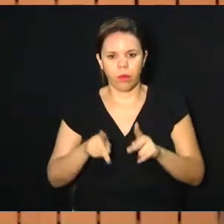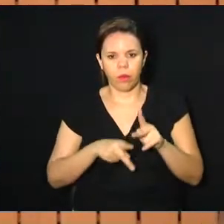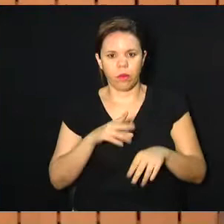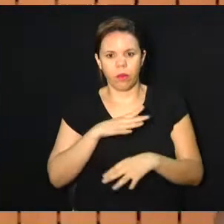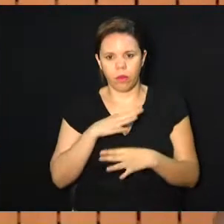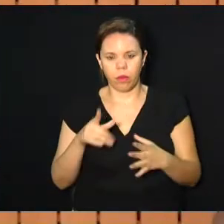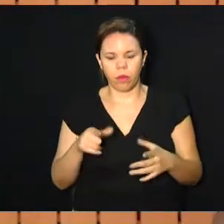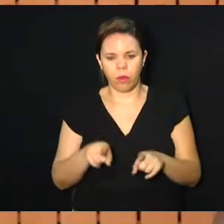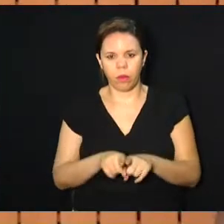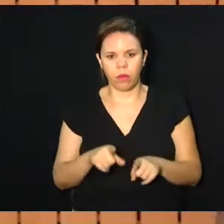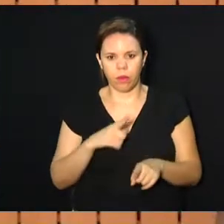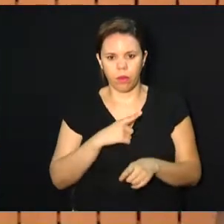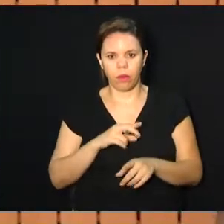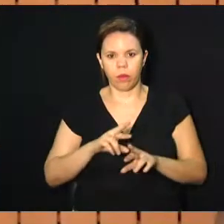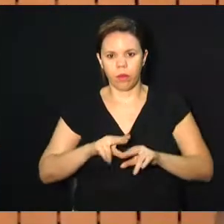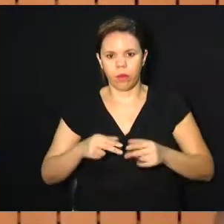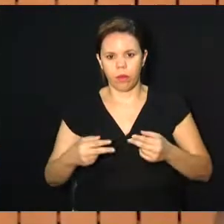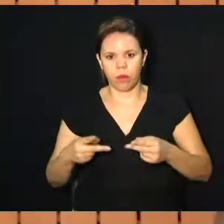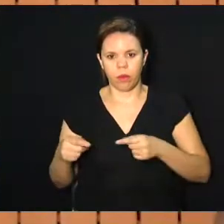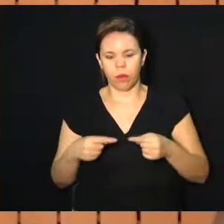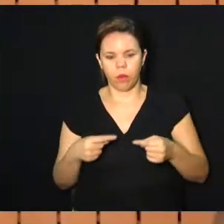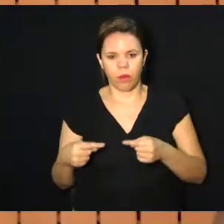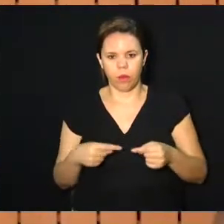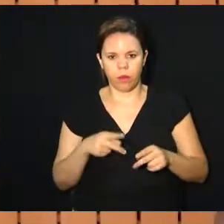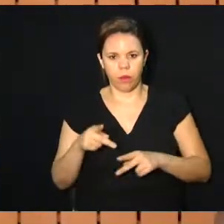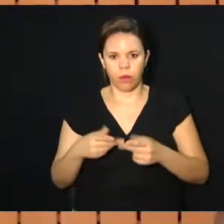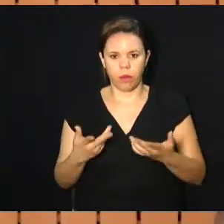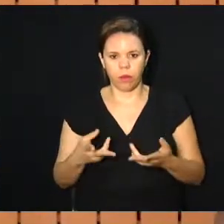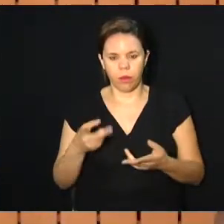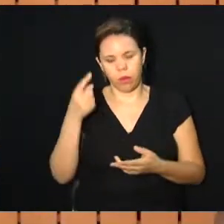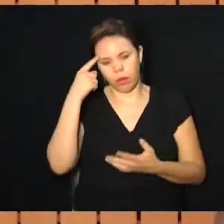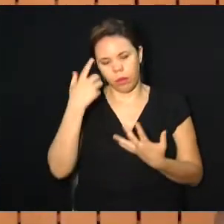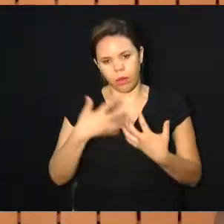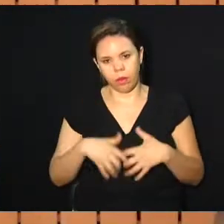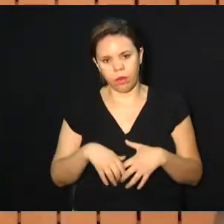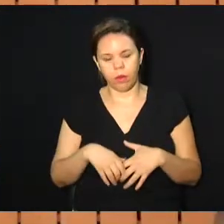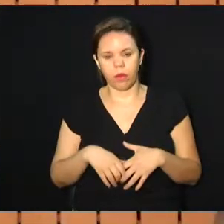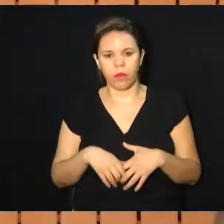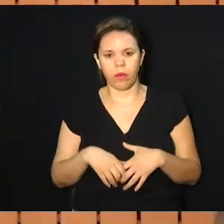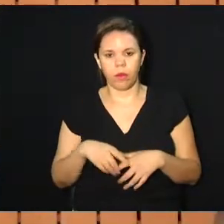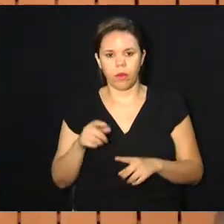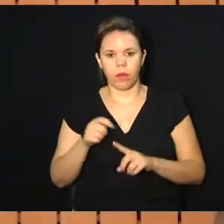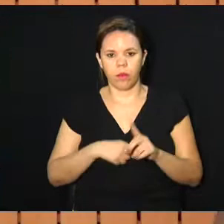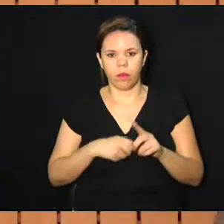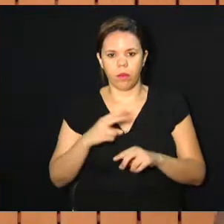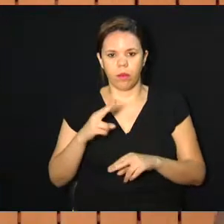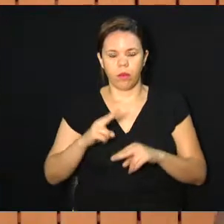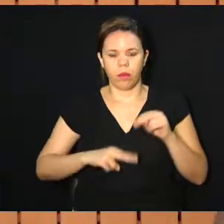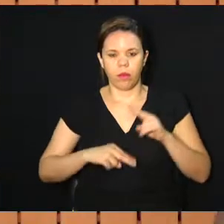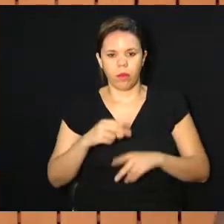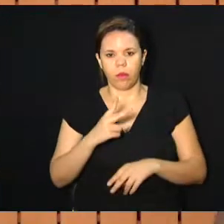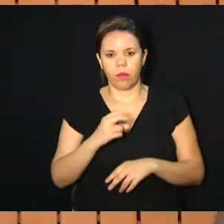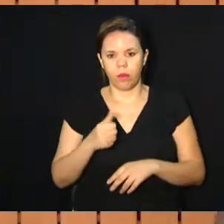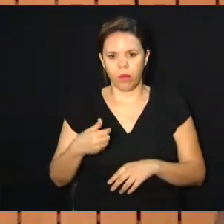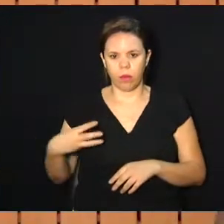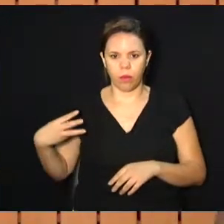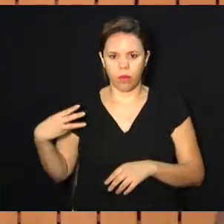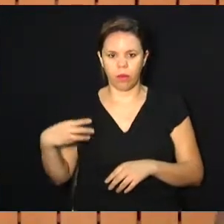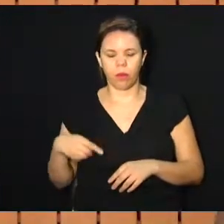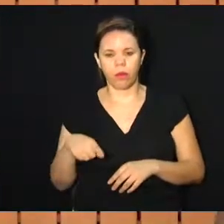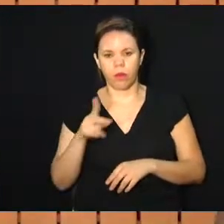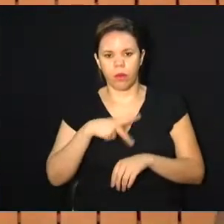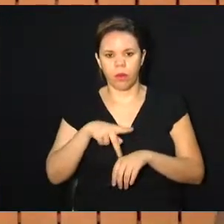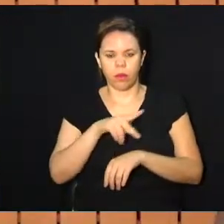sido gatilho de várias disputas populares. Se a gente for pensar, junho de 2013, no próprio Chile, né, no Chile,